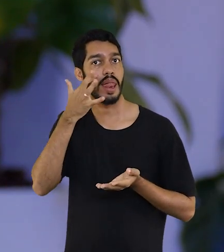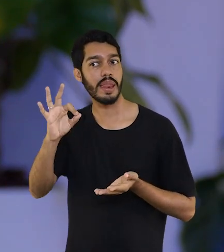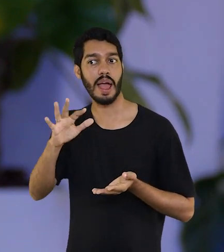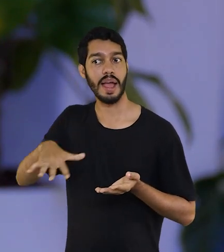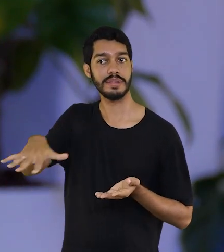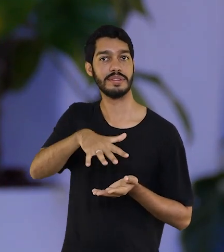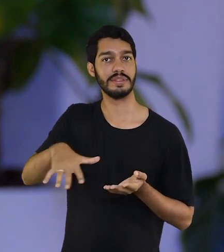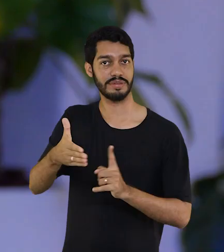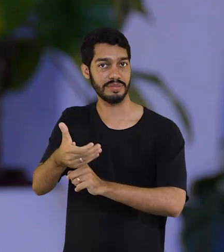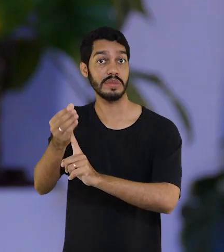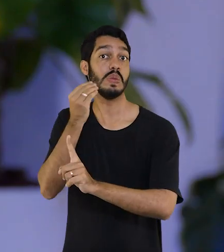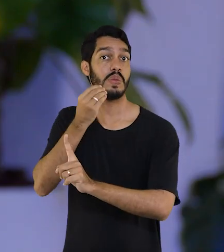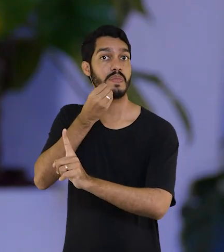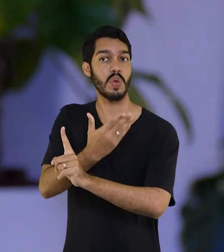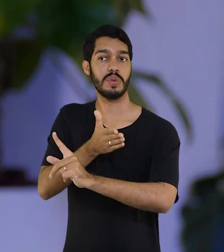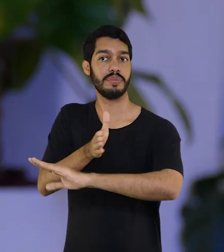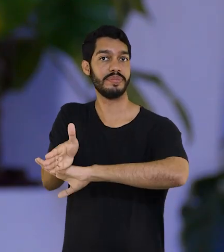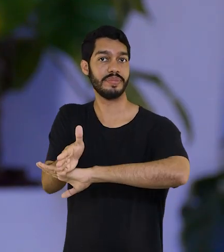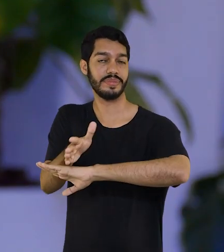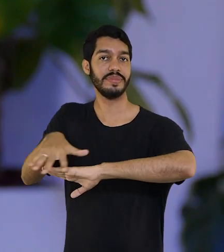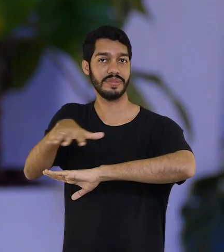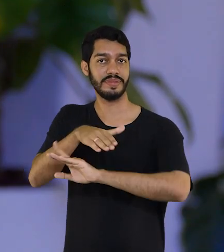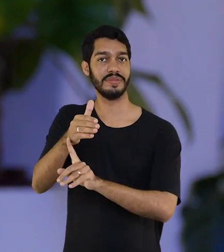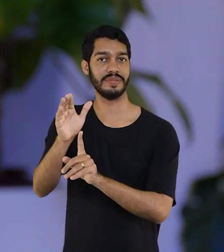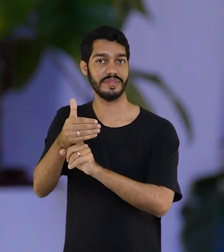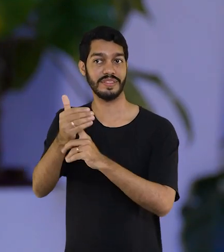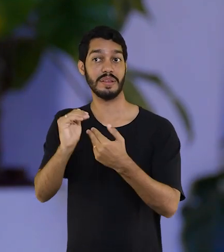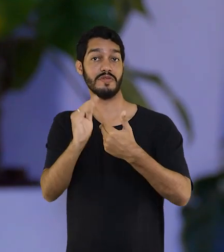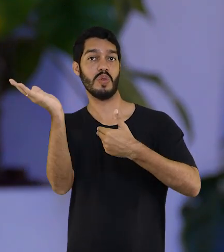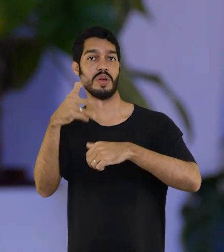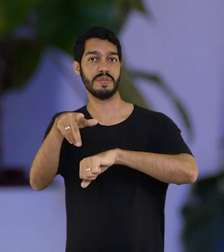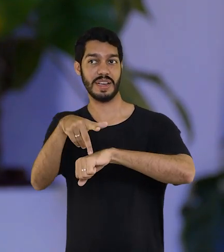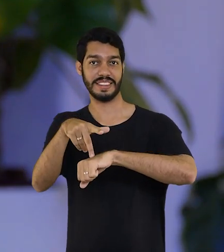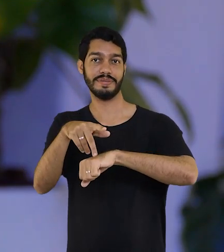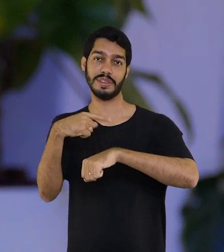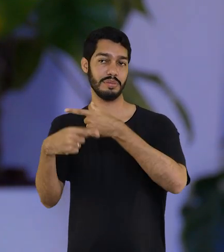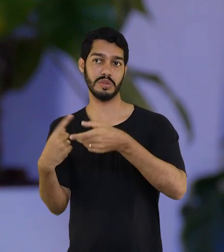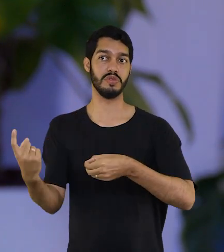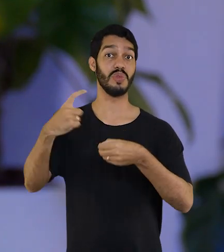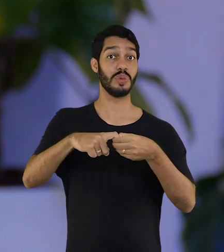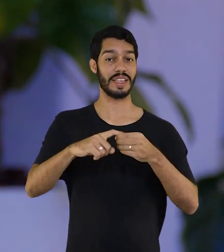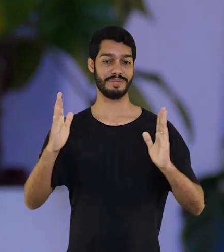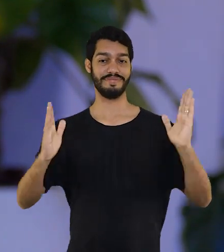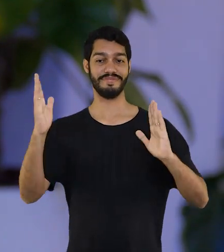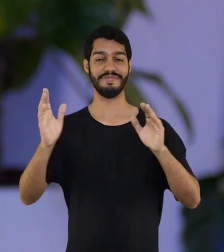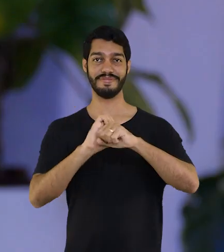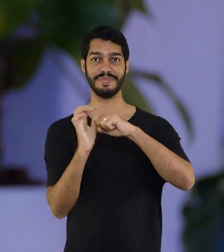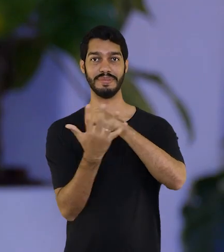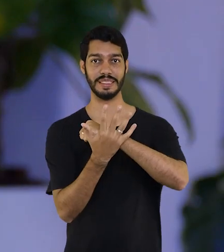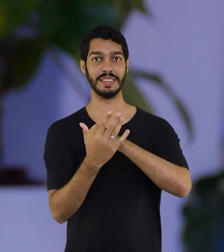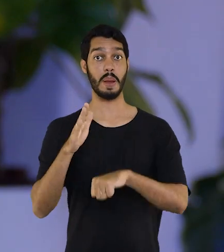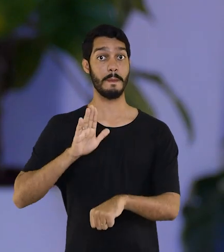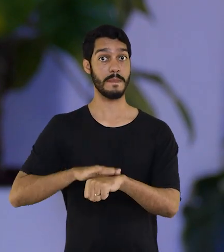tecnologia. Tive uma oportunidade incrível de estudar tecnologia fora do país, depois voltei no meio